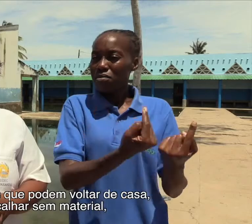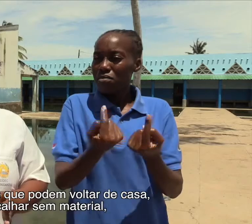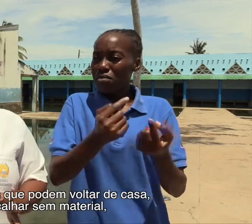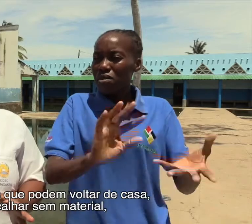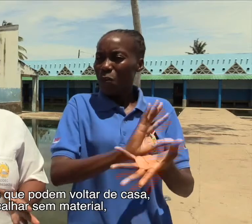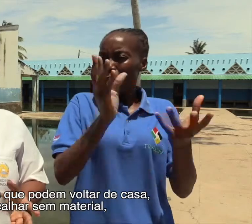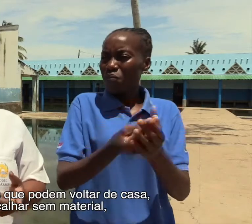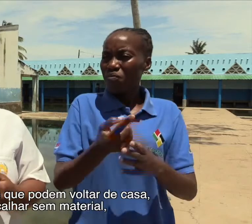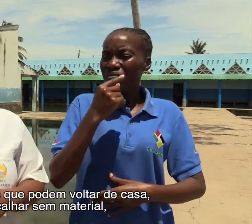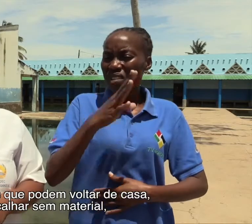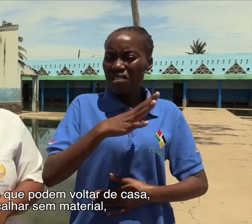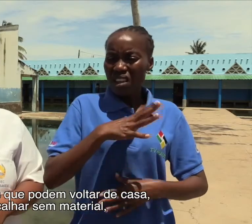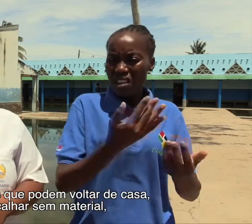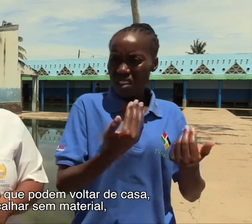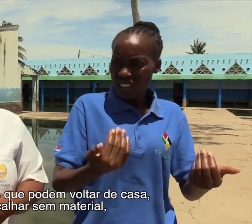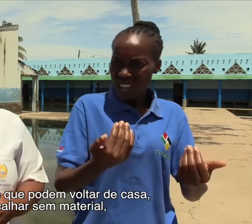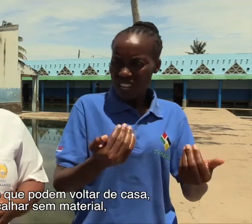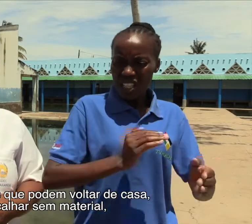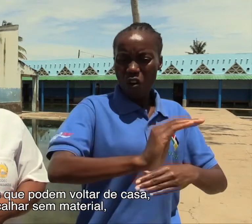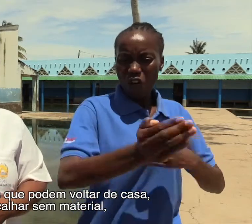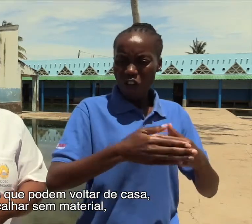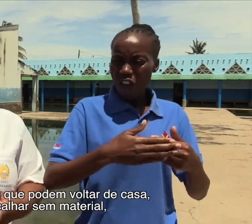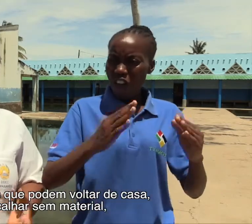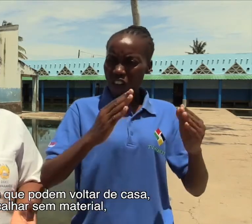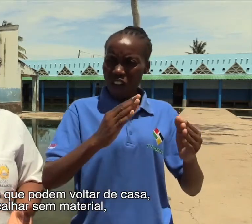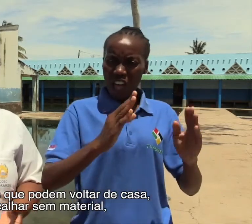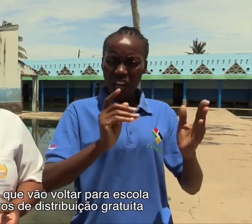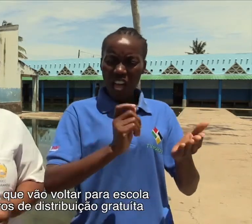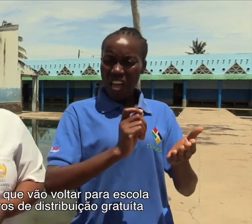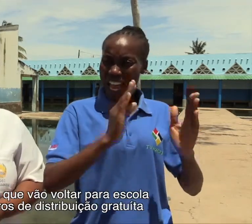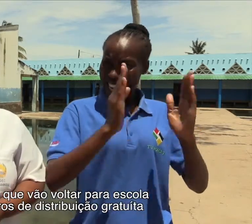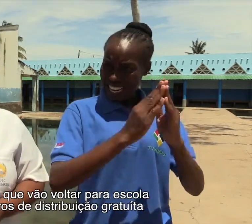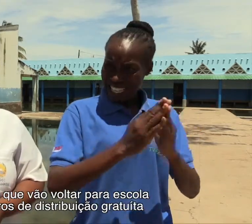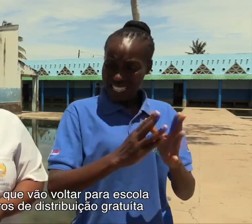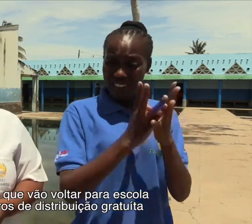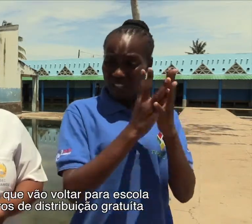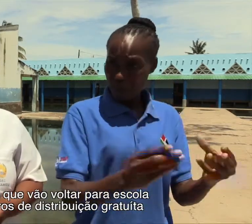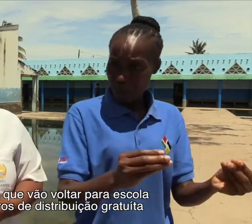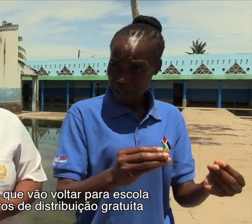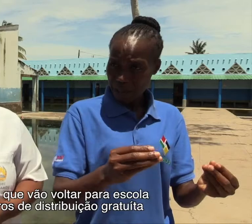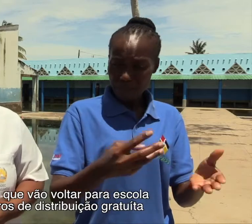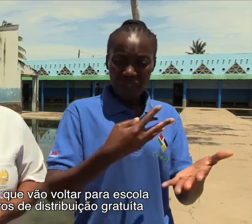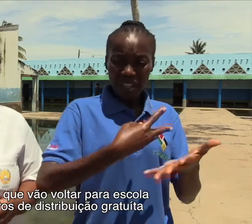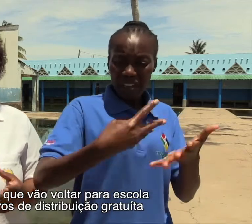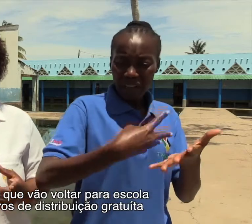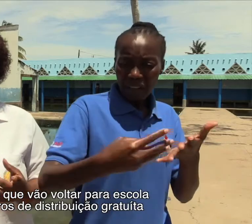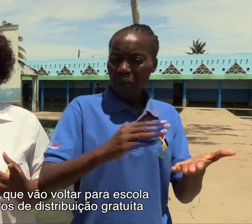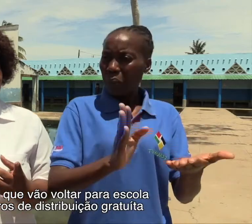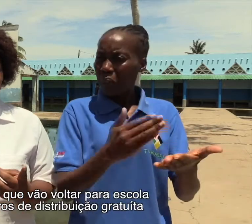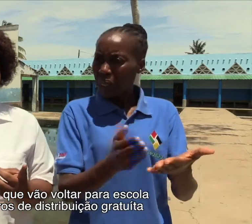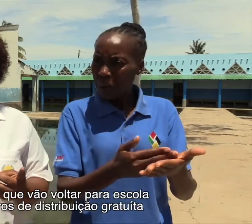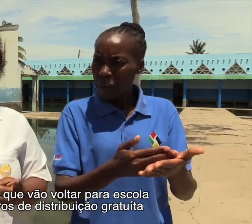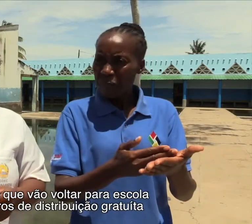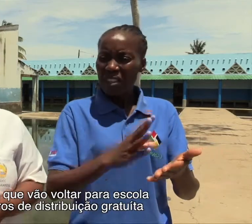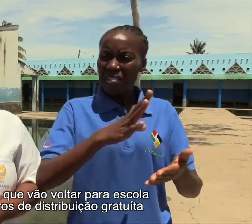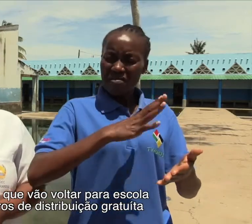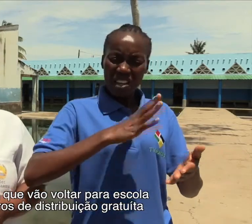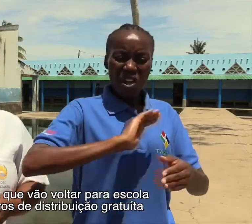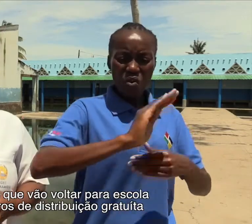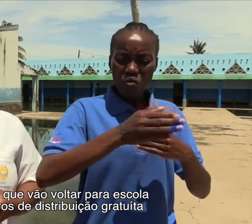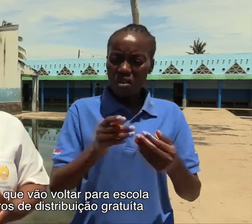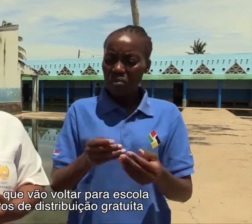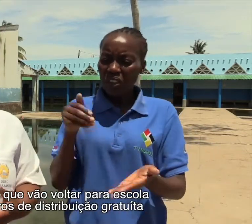Há crianças que vão voltar de casa, se calhar sem material. Há crianças que vão voltar para casa, para a escola, aliás,